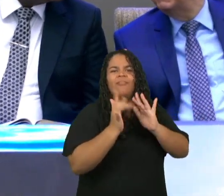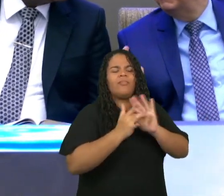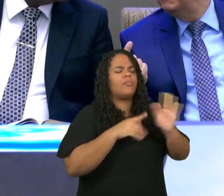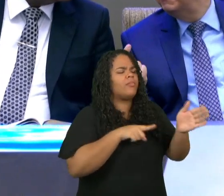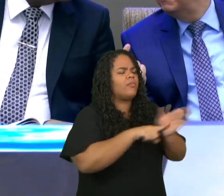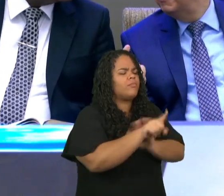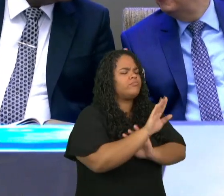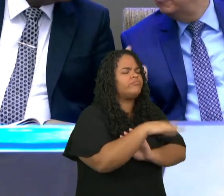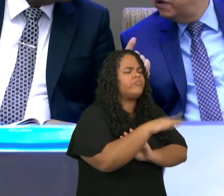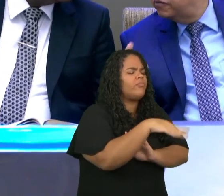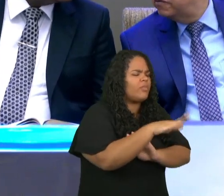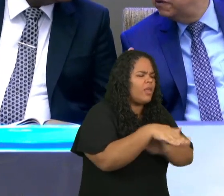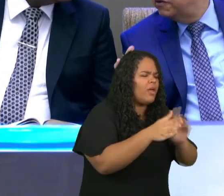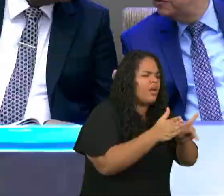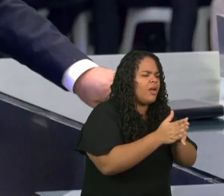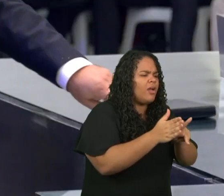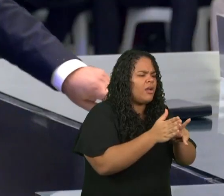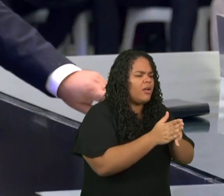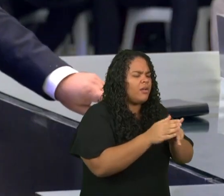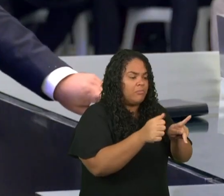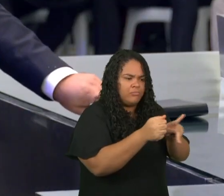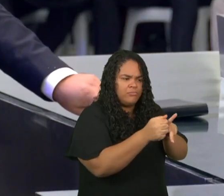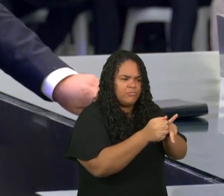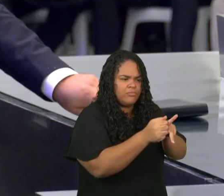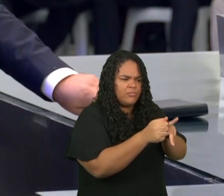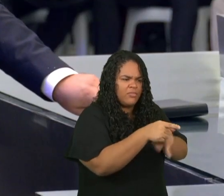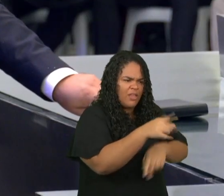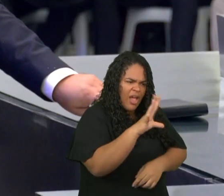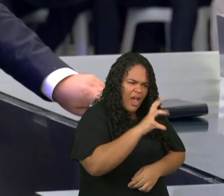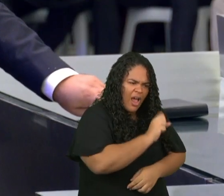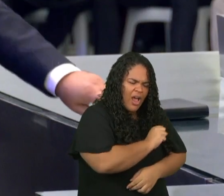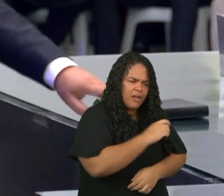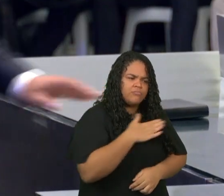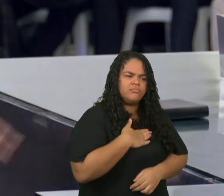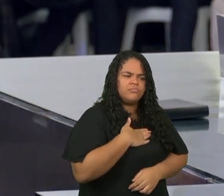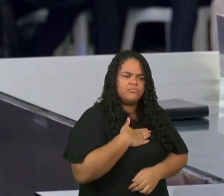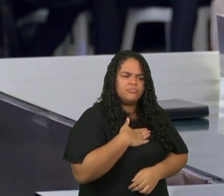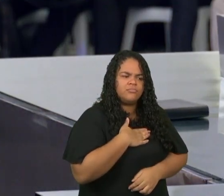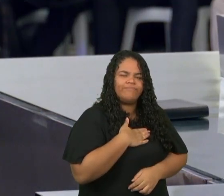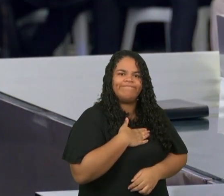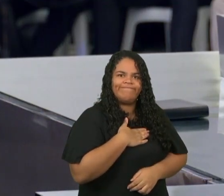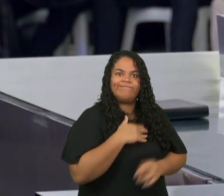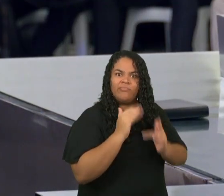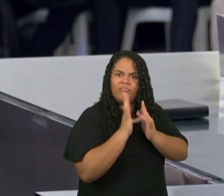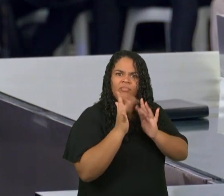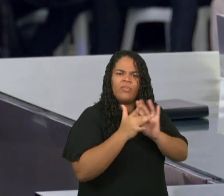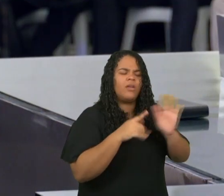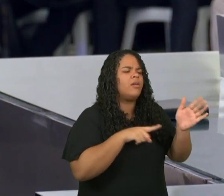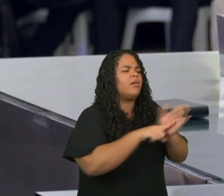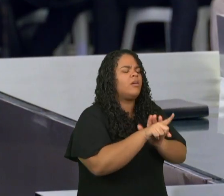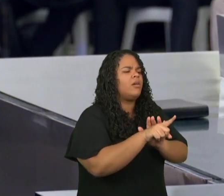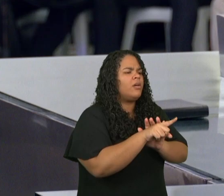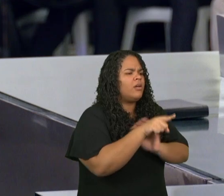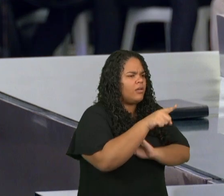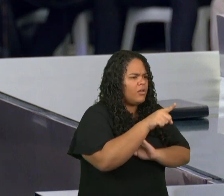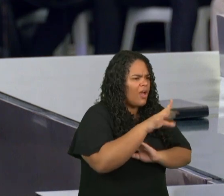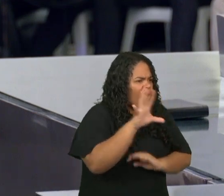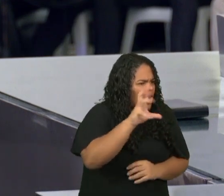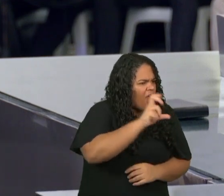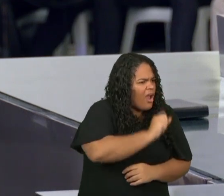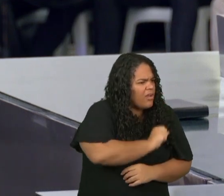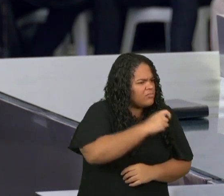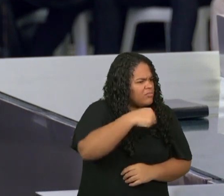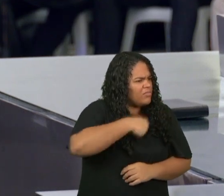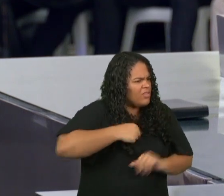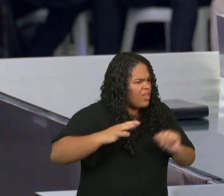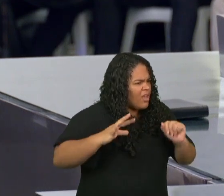Pedro, tu me amas? Ele perguntou assim, agapaô, tu me